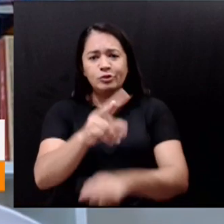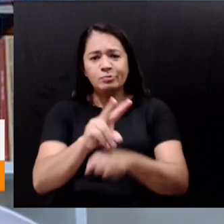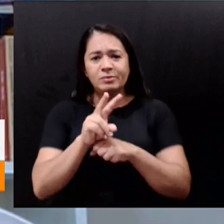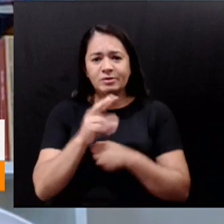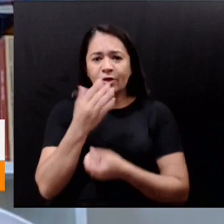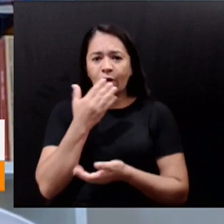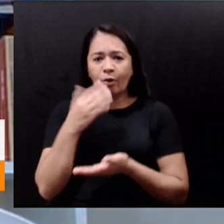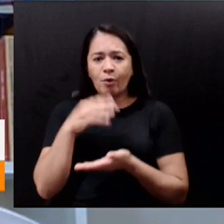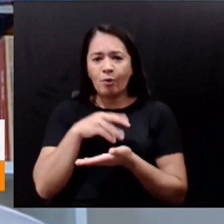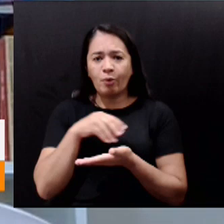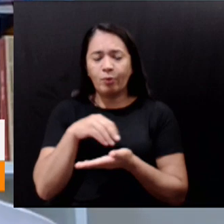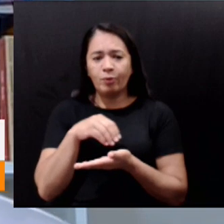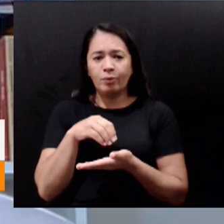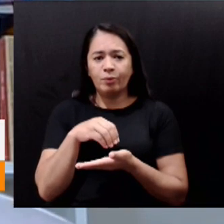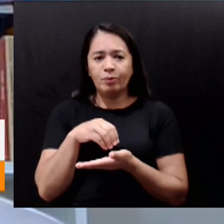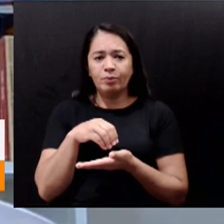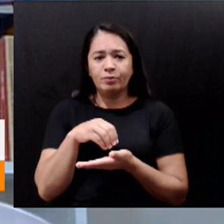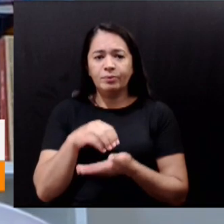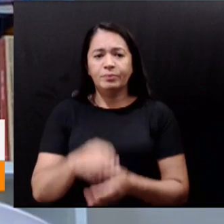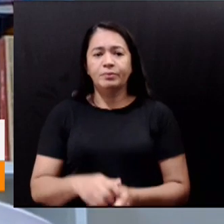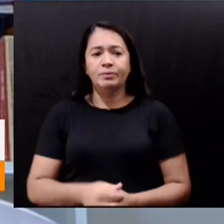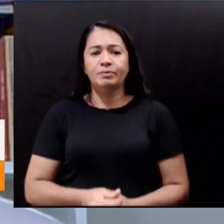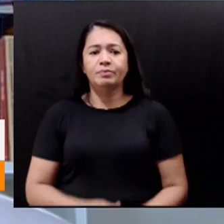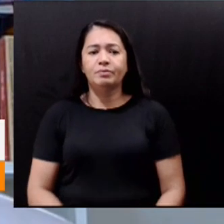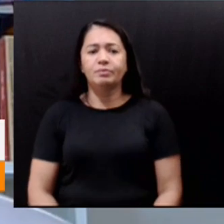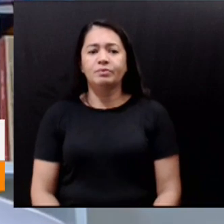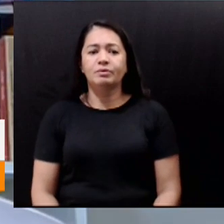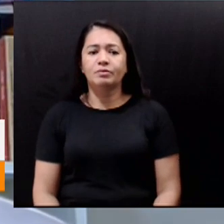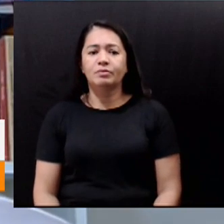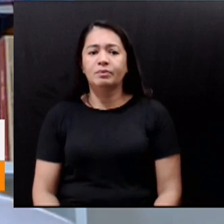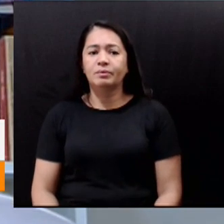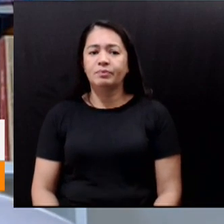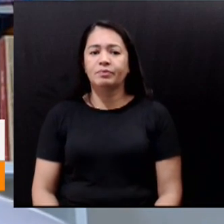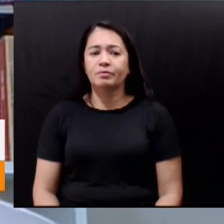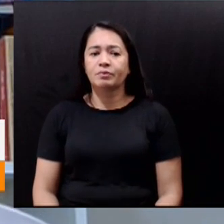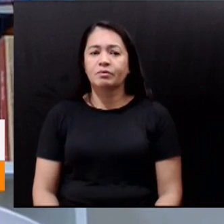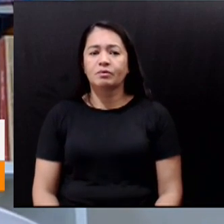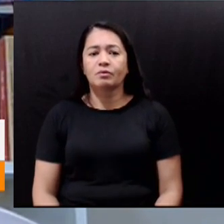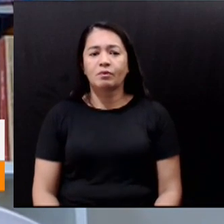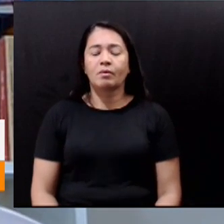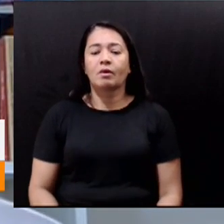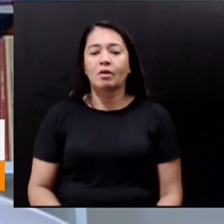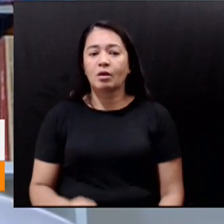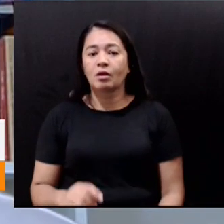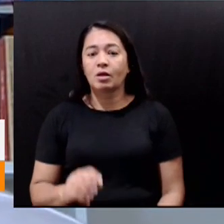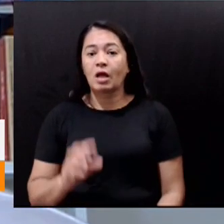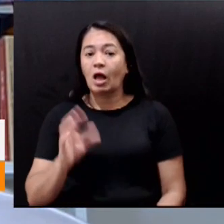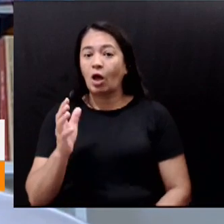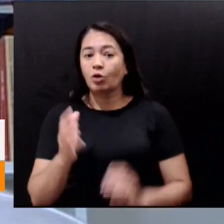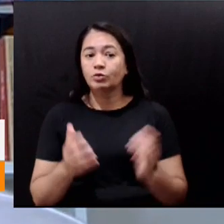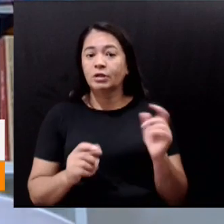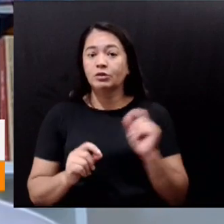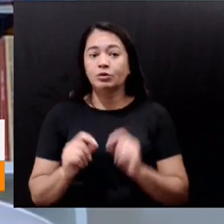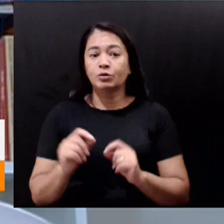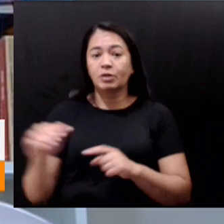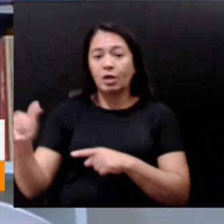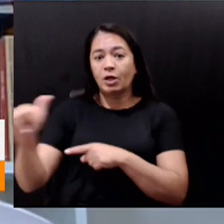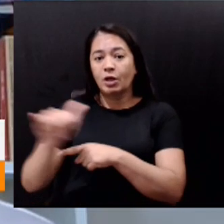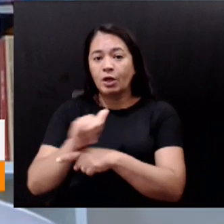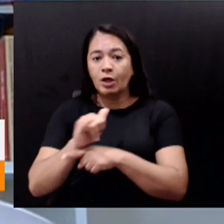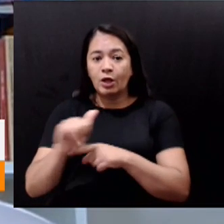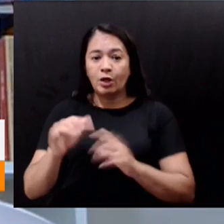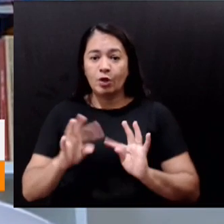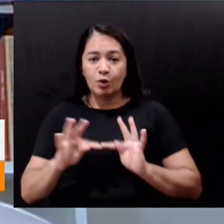Na verdade, mais do que nunca, né? Nós temos aí recursos tecnológicos, por outro lado, as